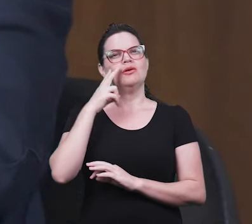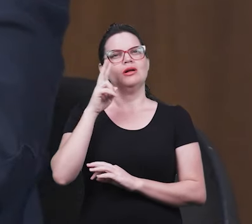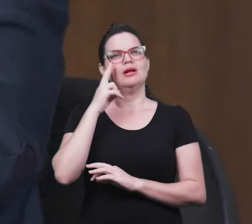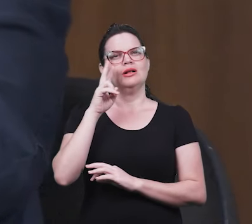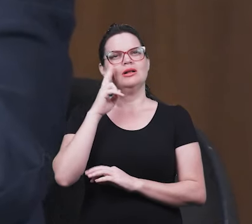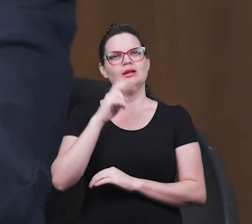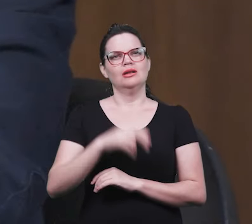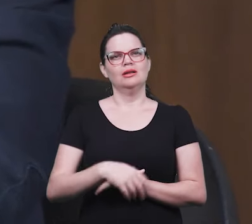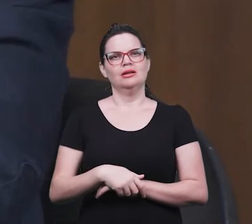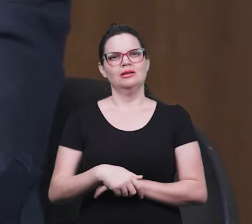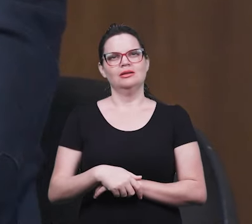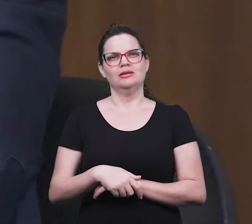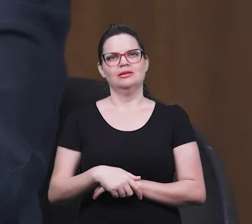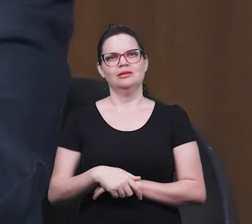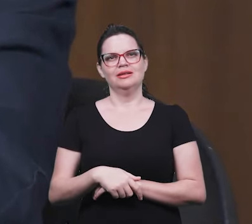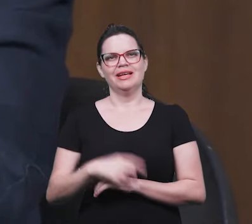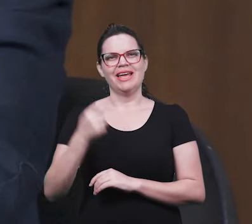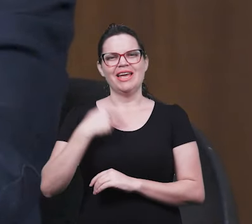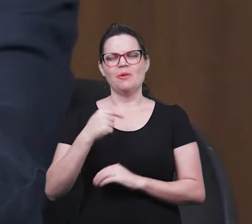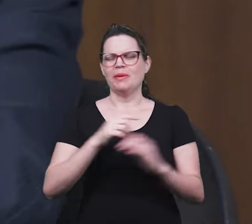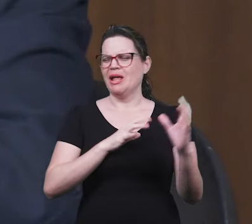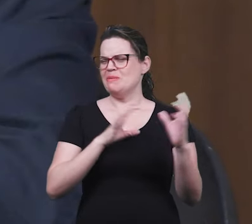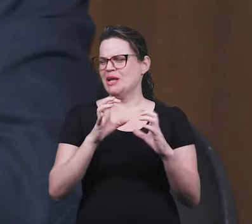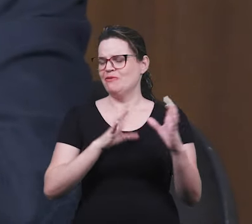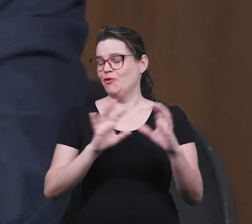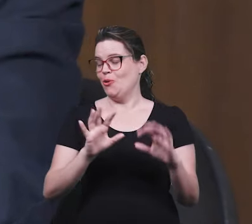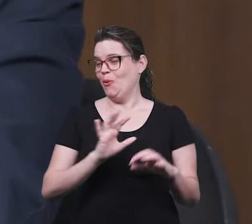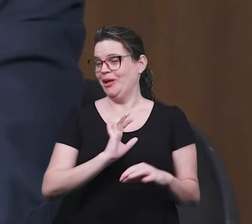nós fechamos o tempo de uma briga que foi um negócio terrível.